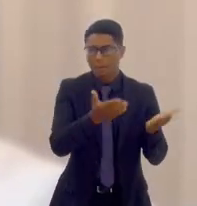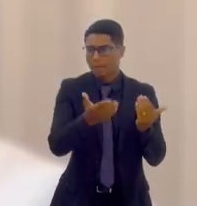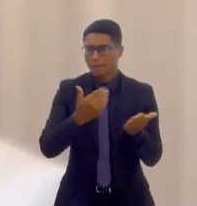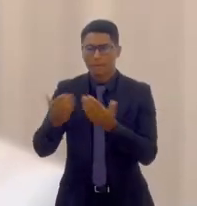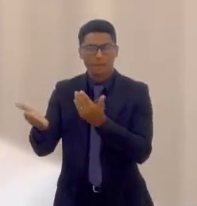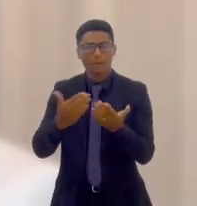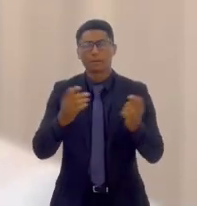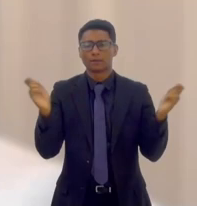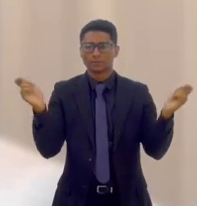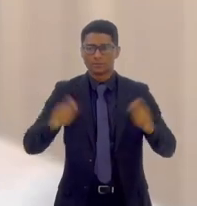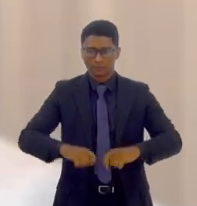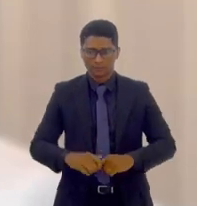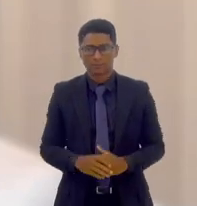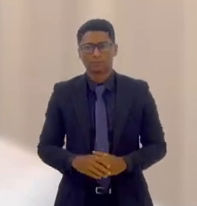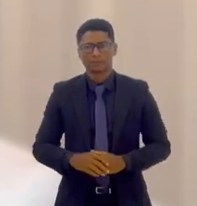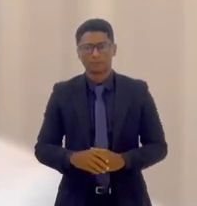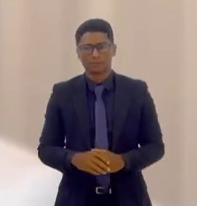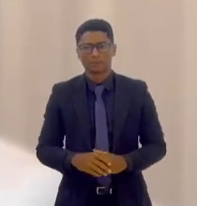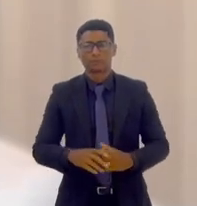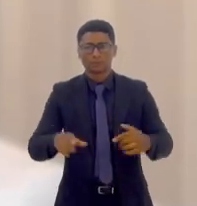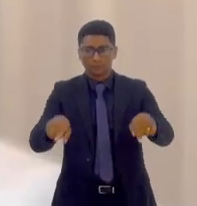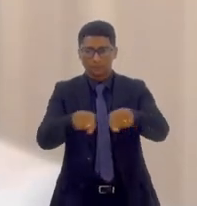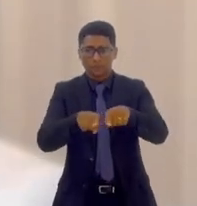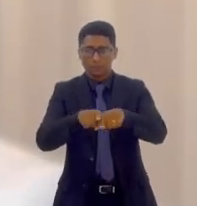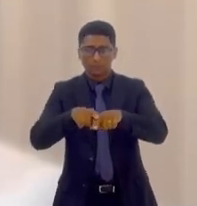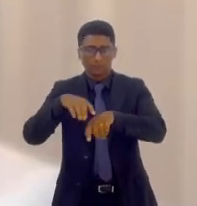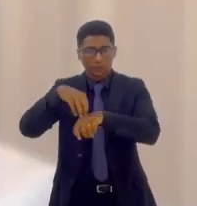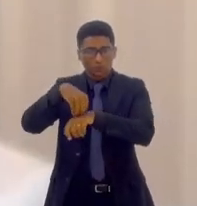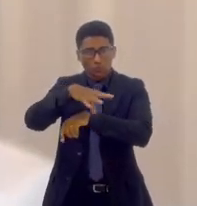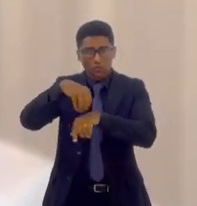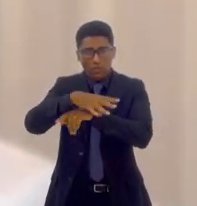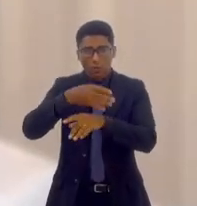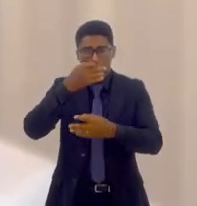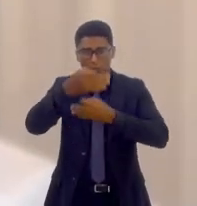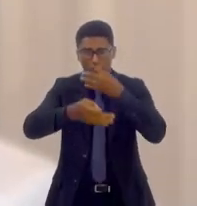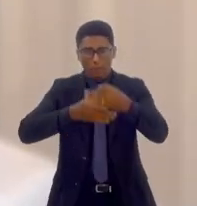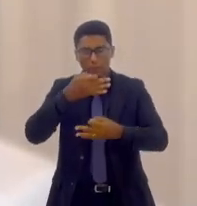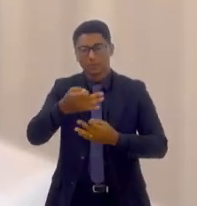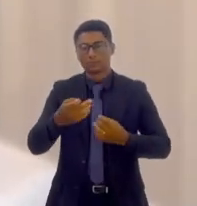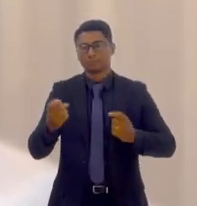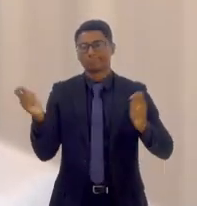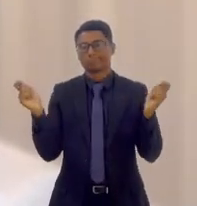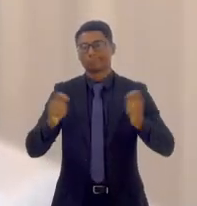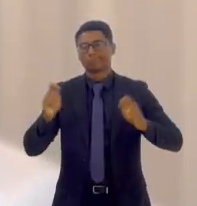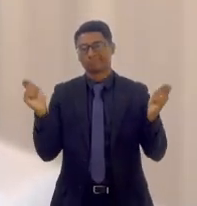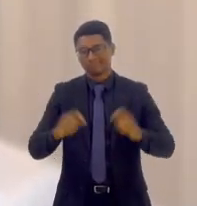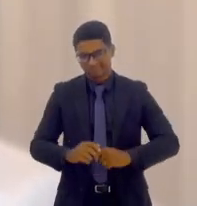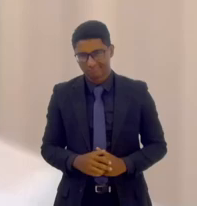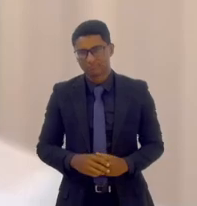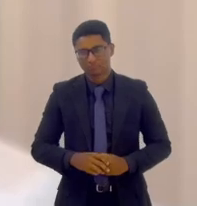mercado no assunto. Nós temos condições de produzir sugestões, nós temos condições de